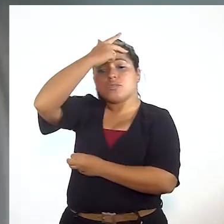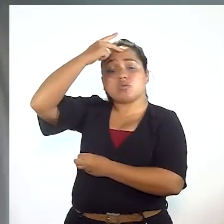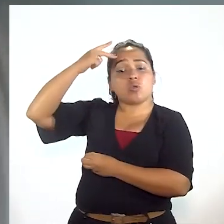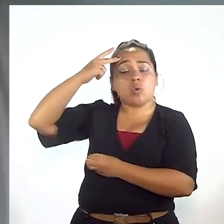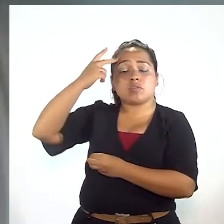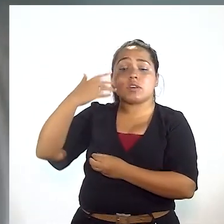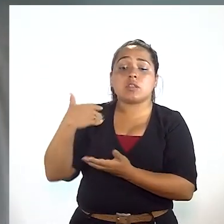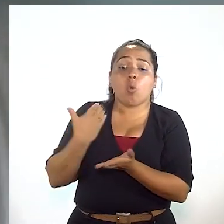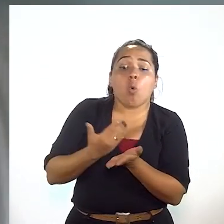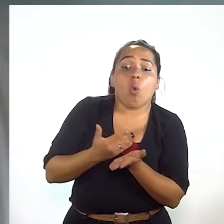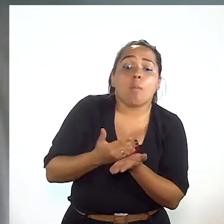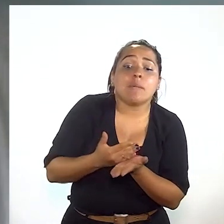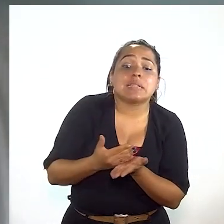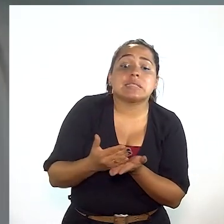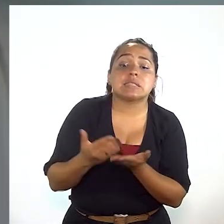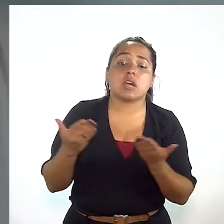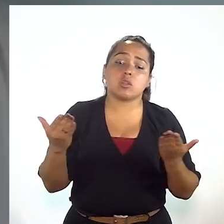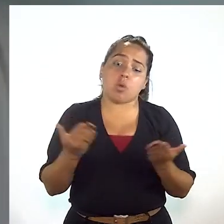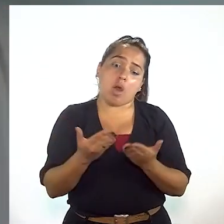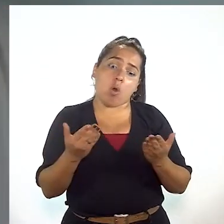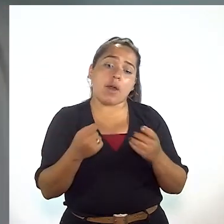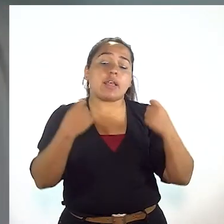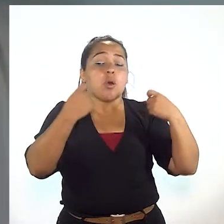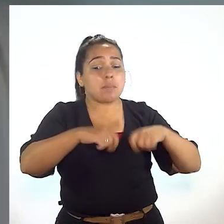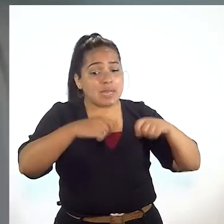foram superadas, mas tem muita gente que está